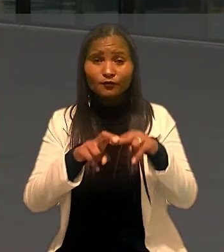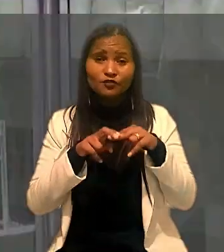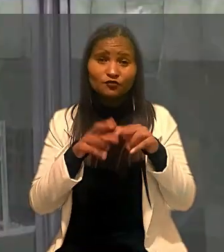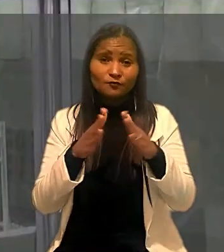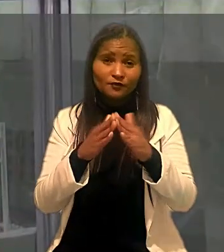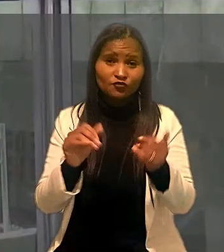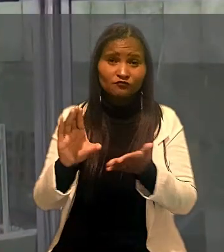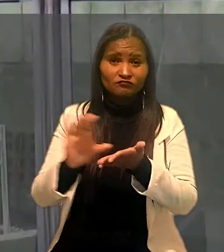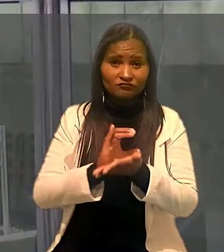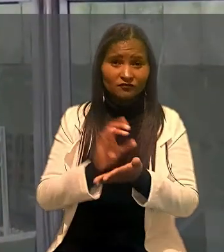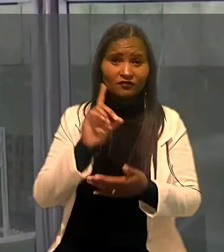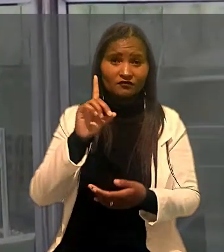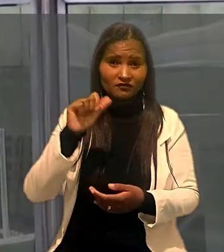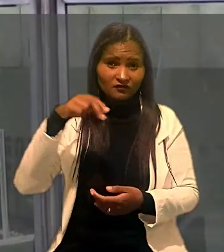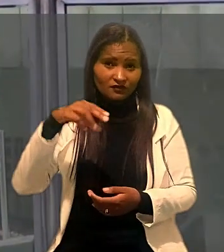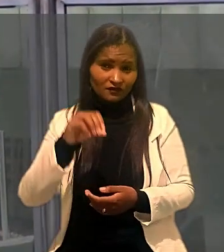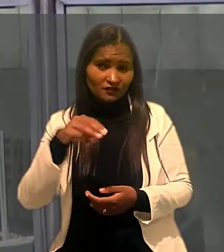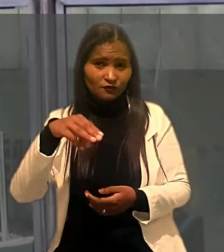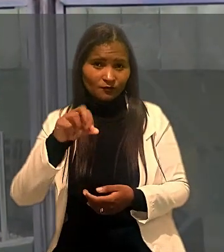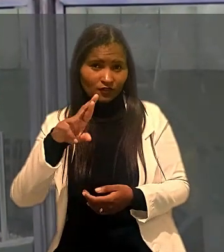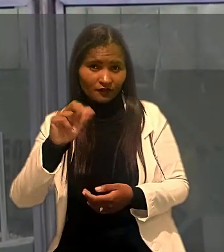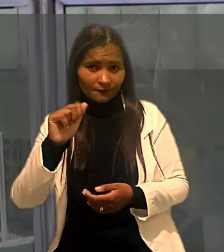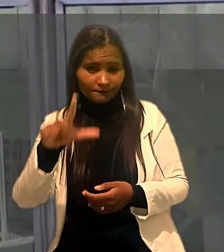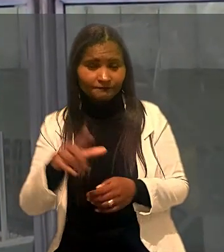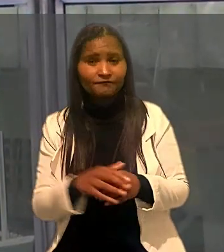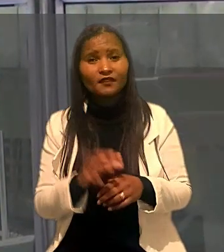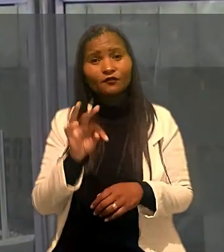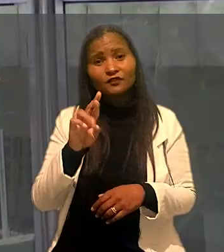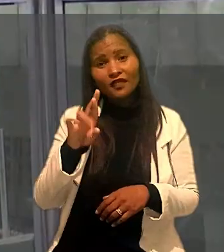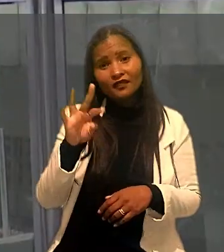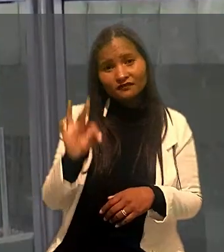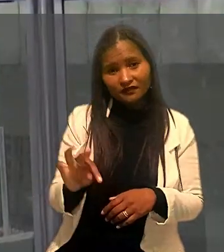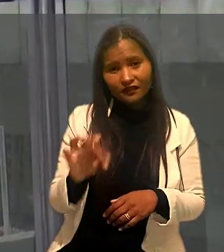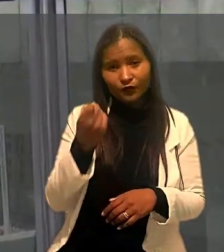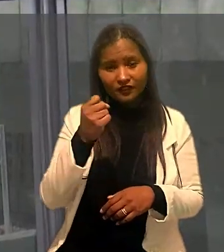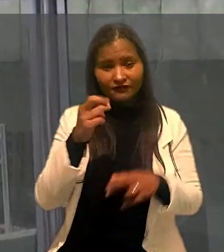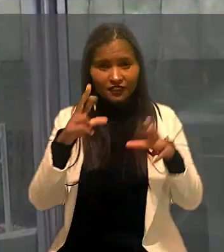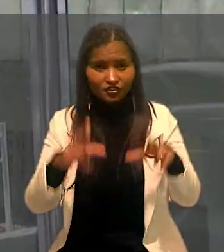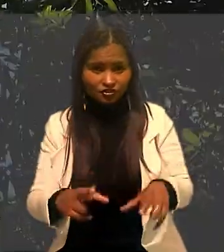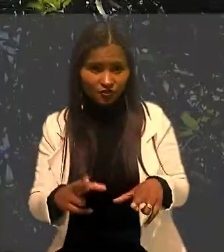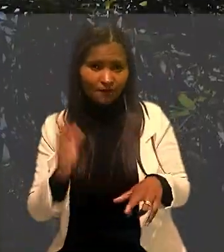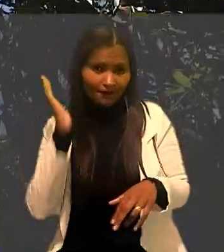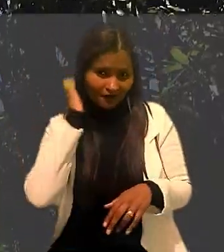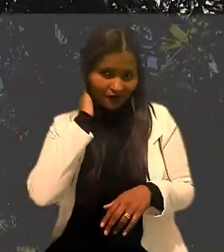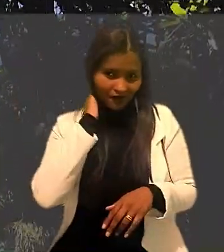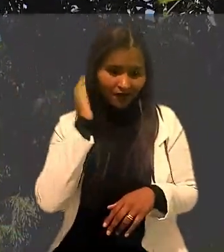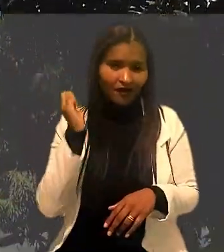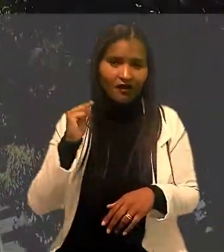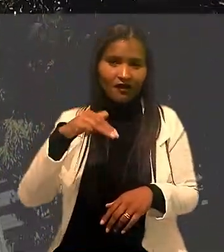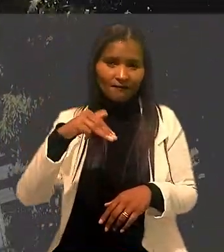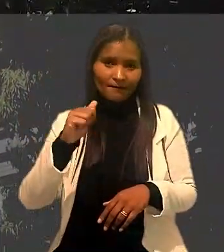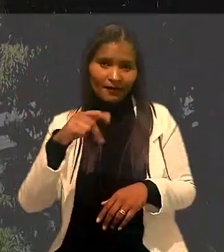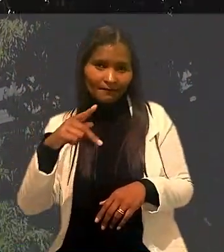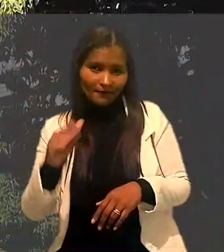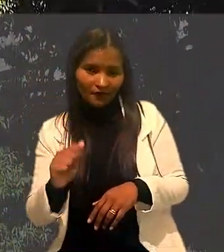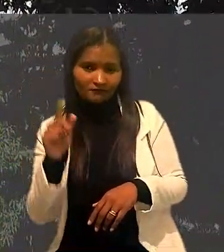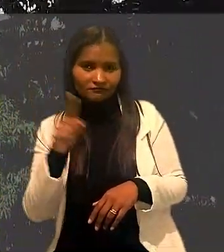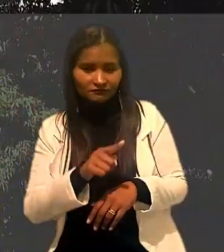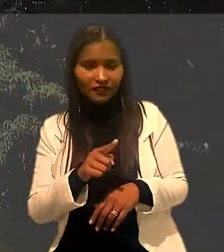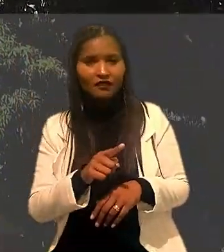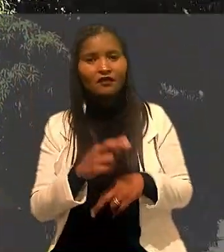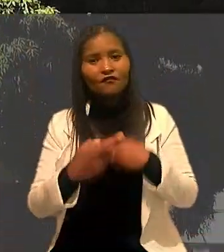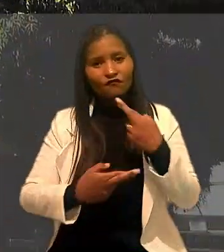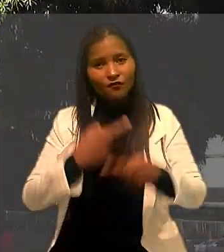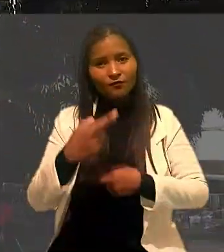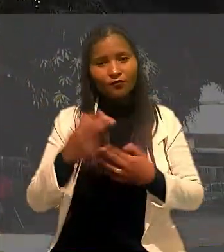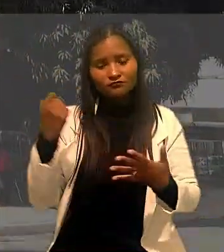moral. O Tribunal Regional do Trabalho da 8ª Região, que abrange o Pará e o Amapá, reformou a sentença de primeiro grau